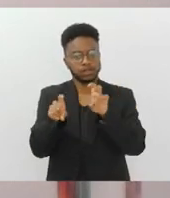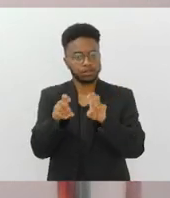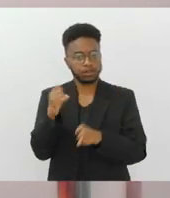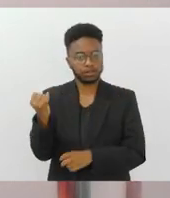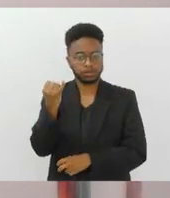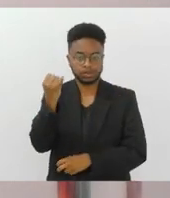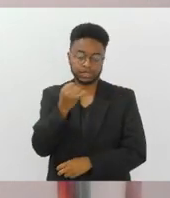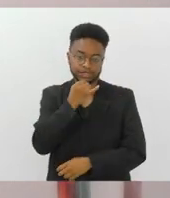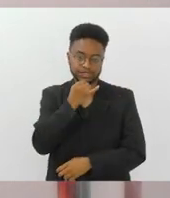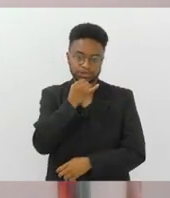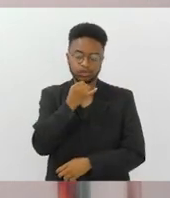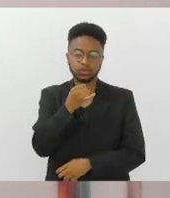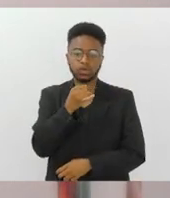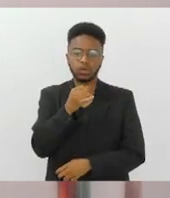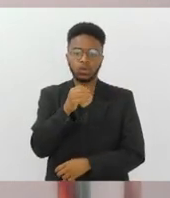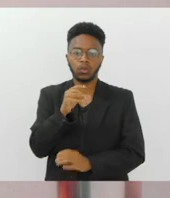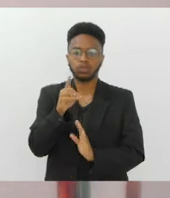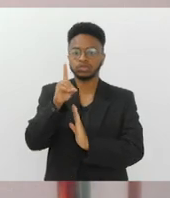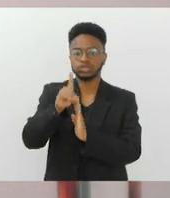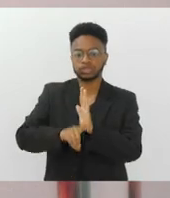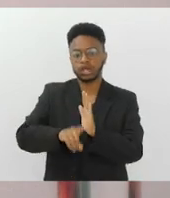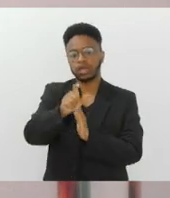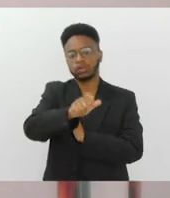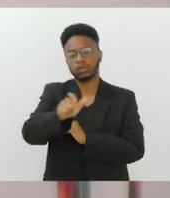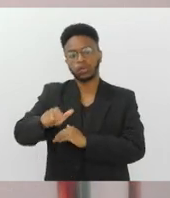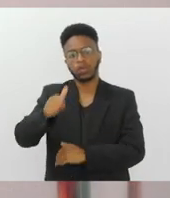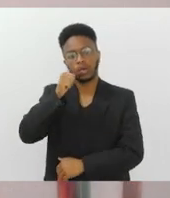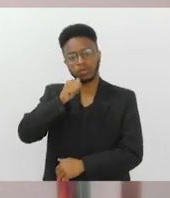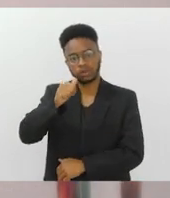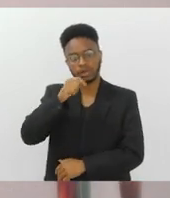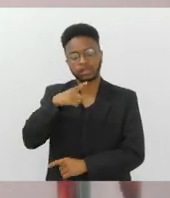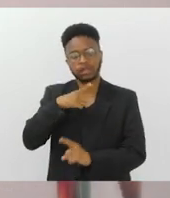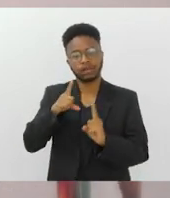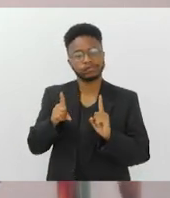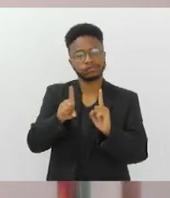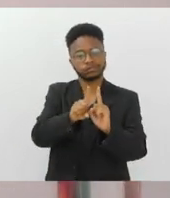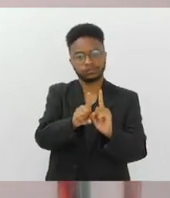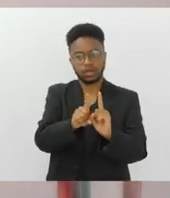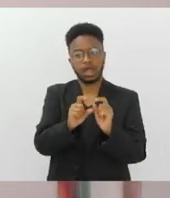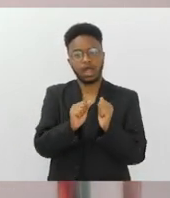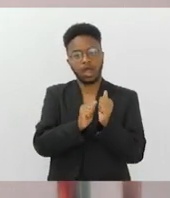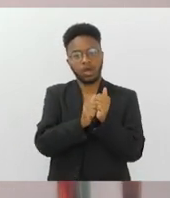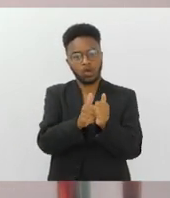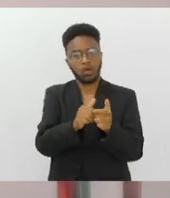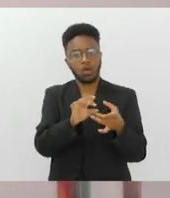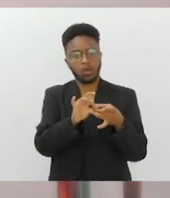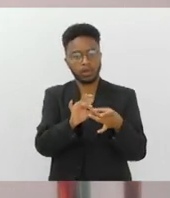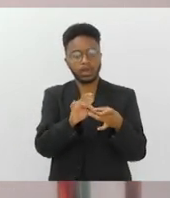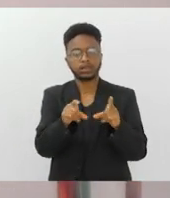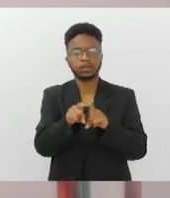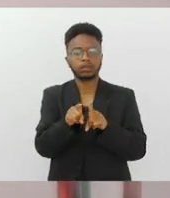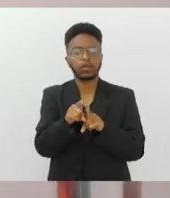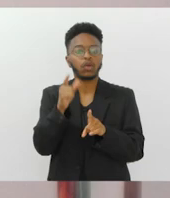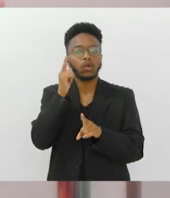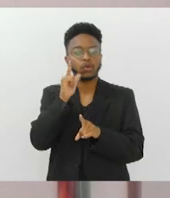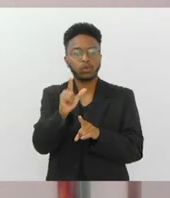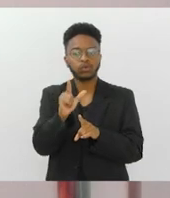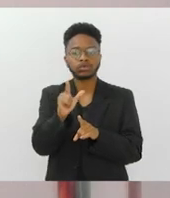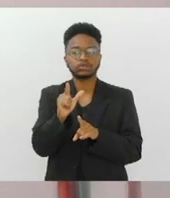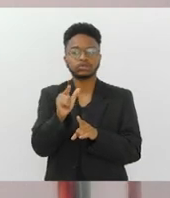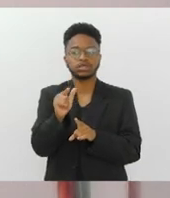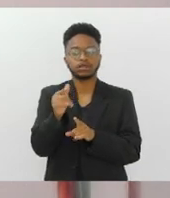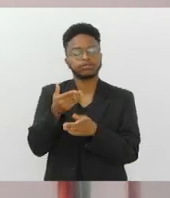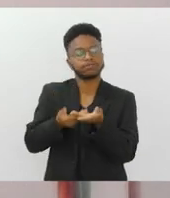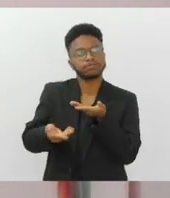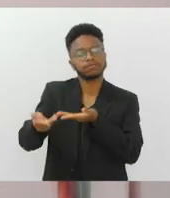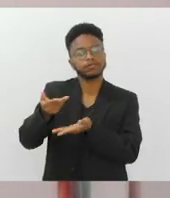por exemplo, o direito dessas mulheres serem acompanhadas, em primeiro lugar, poderem construir um vínculo com os profissionais